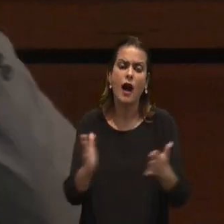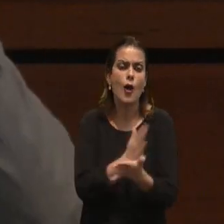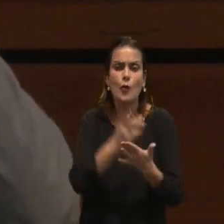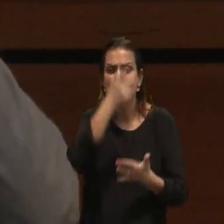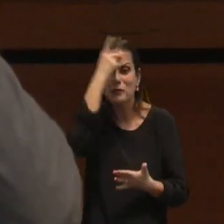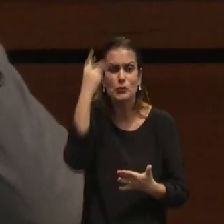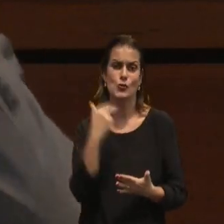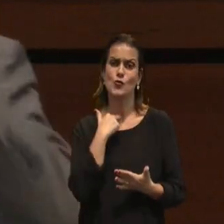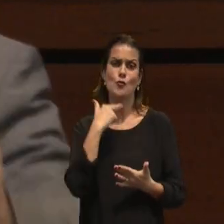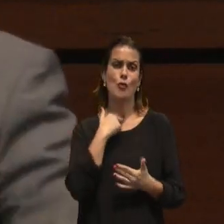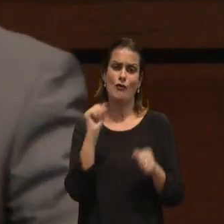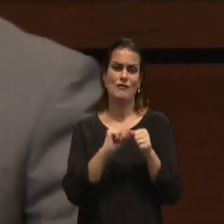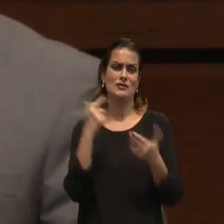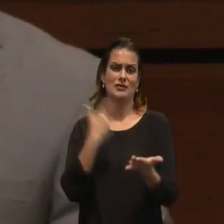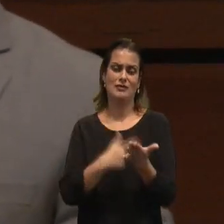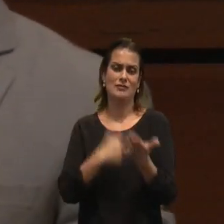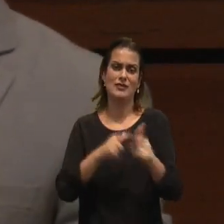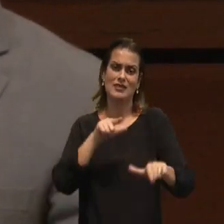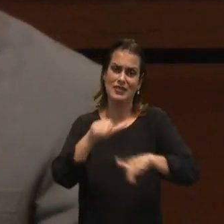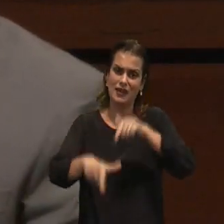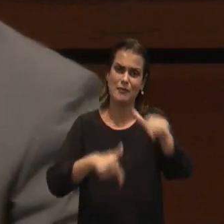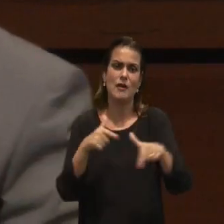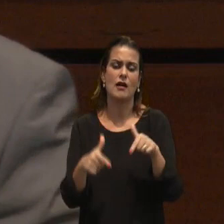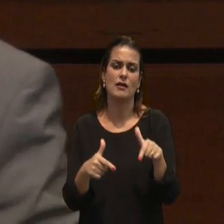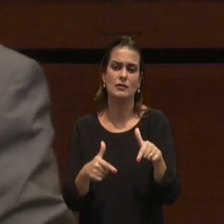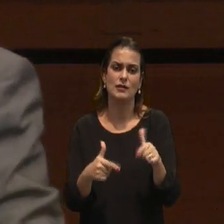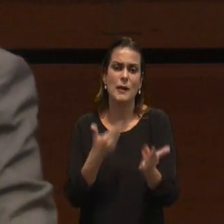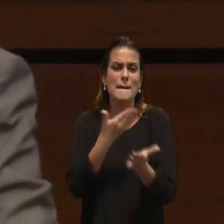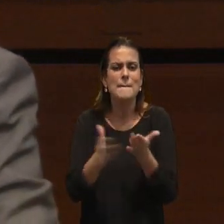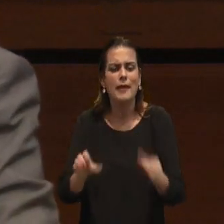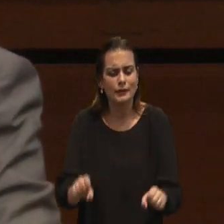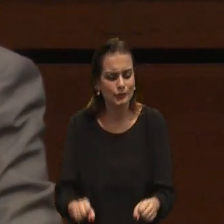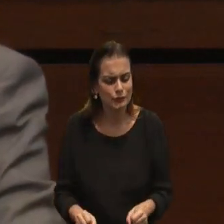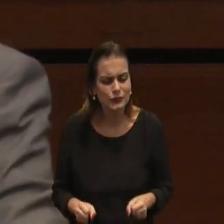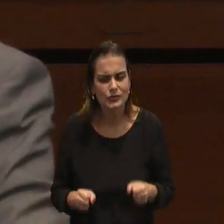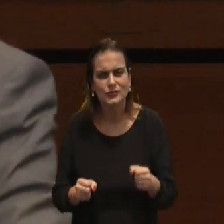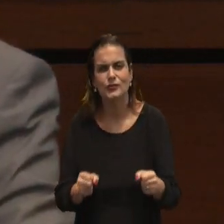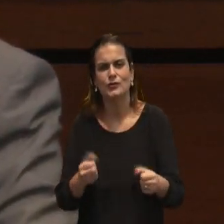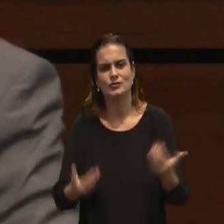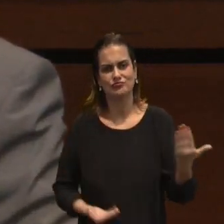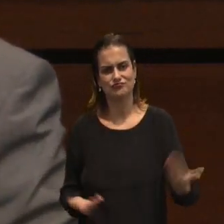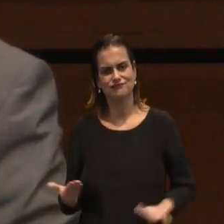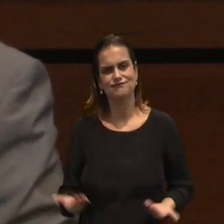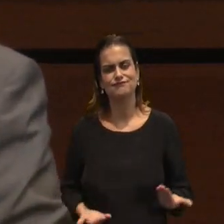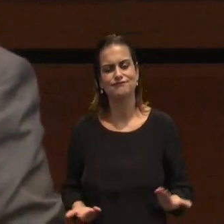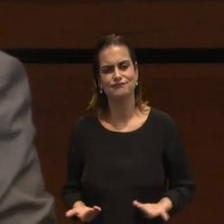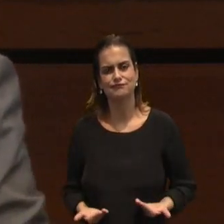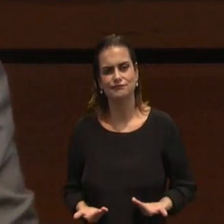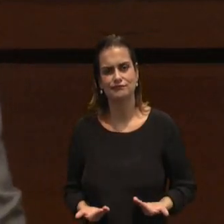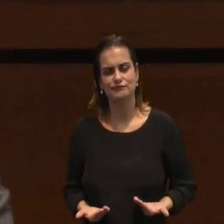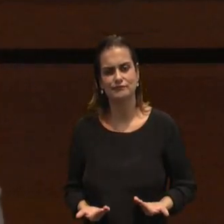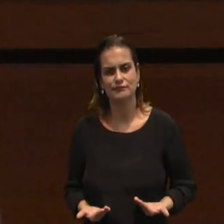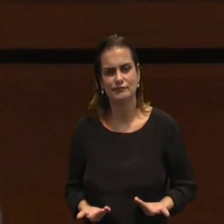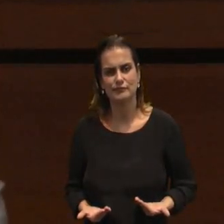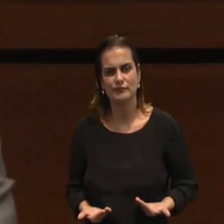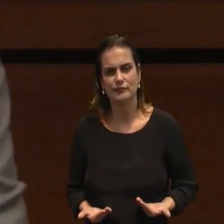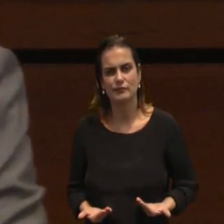de realizar o trabalho. Perda da dedicação e aplicação do estudo da palavra do